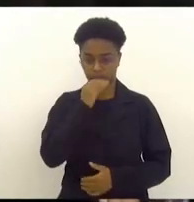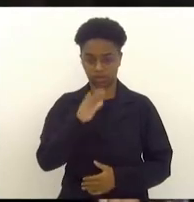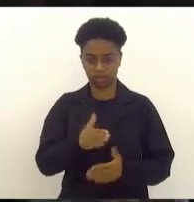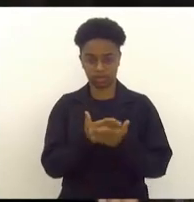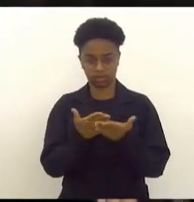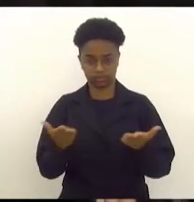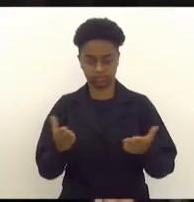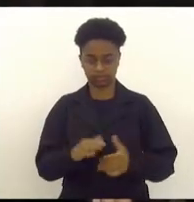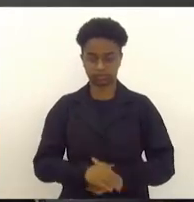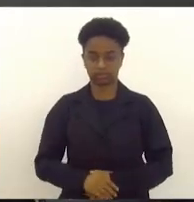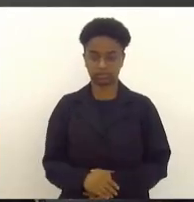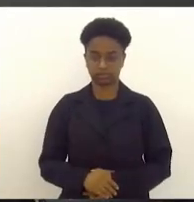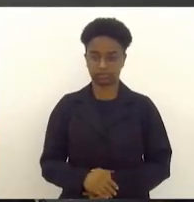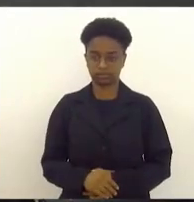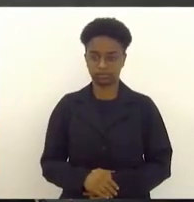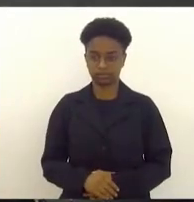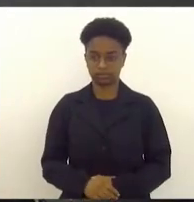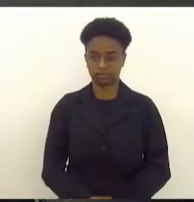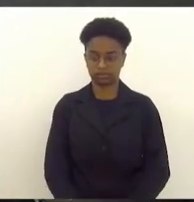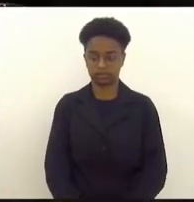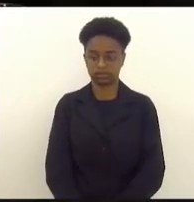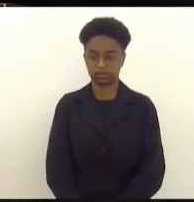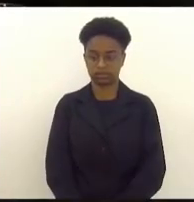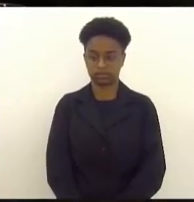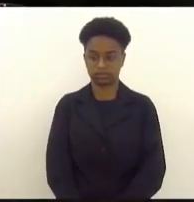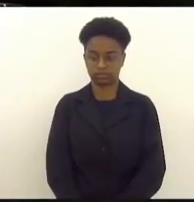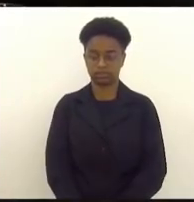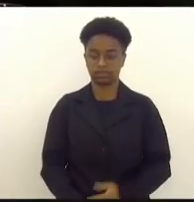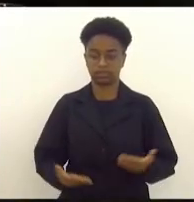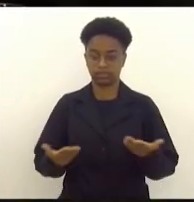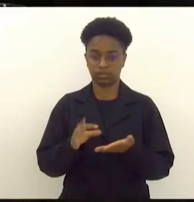a todos e todas próximo